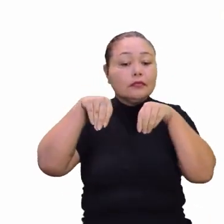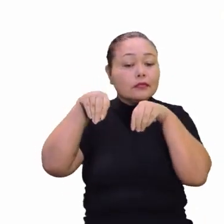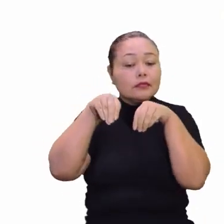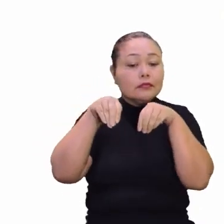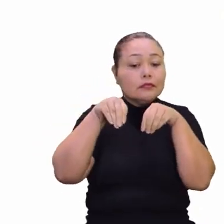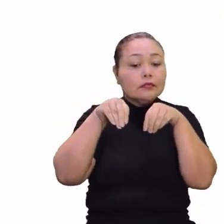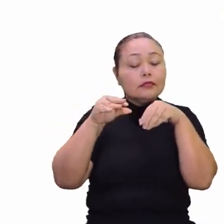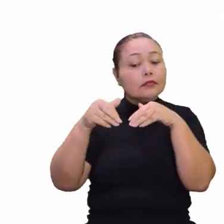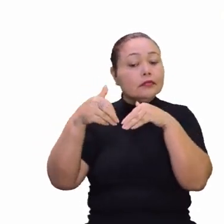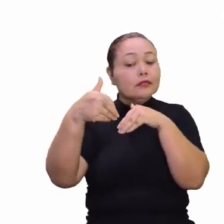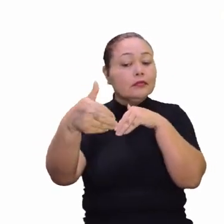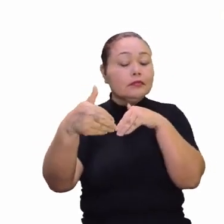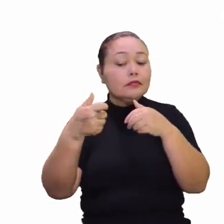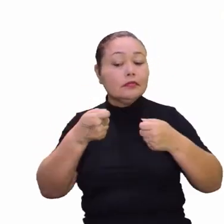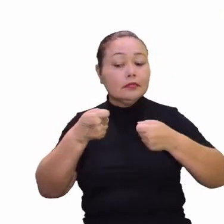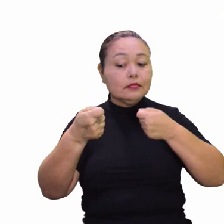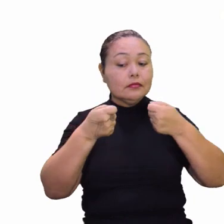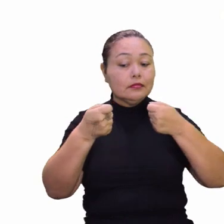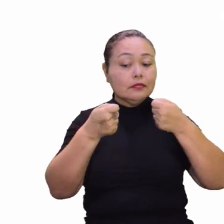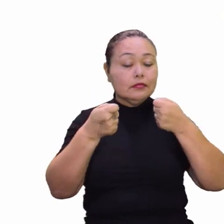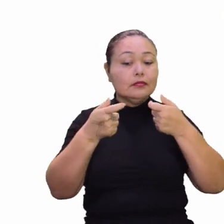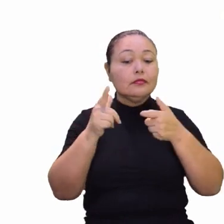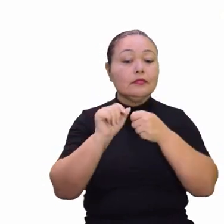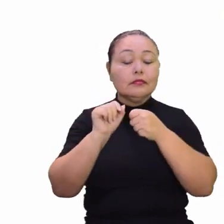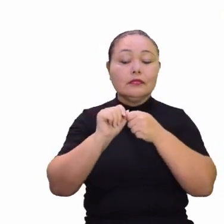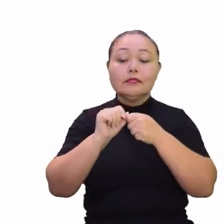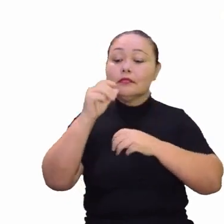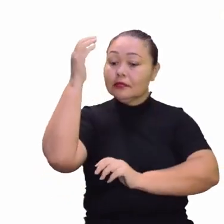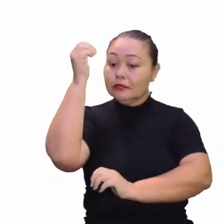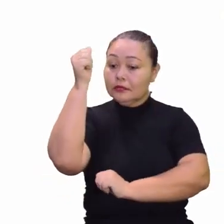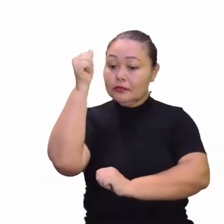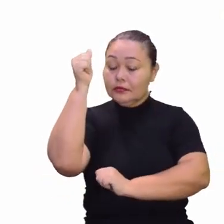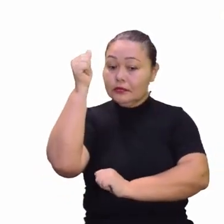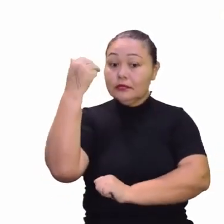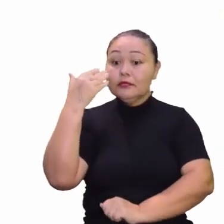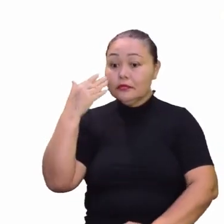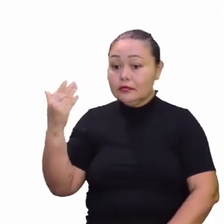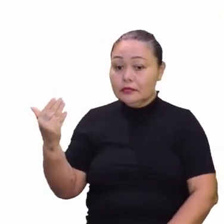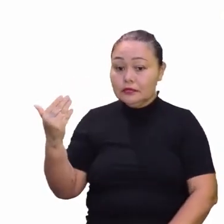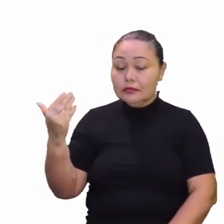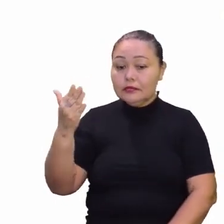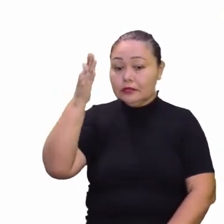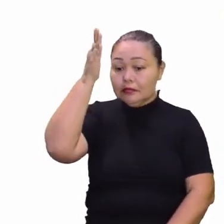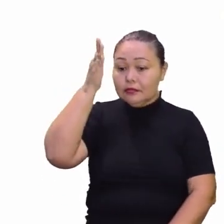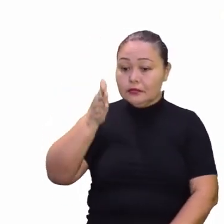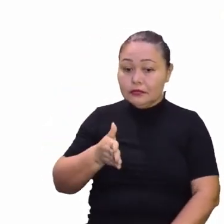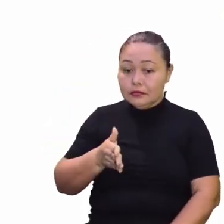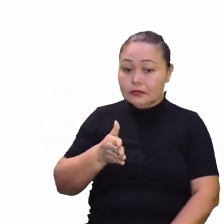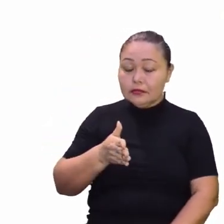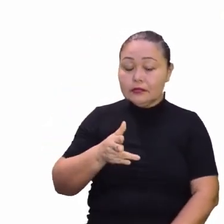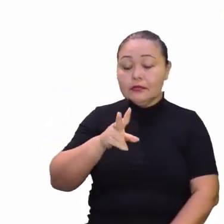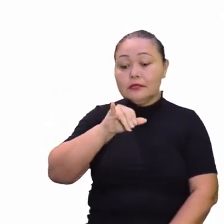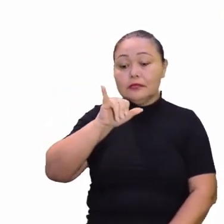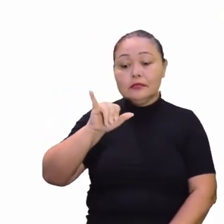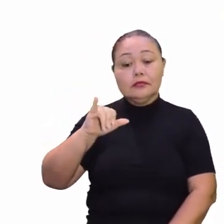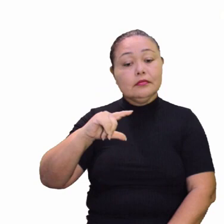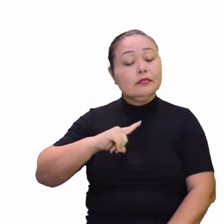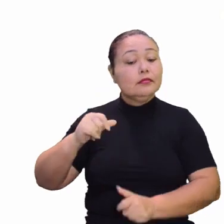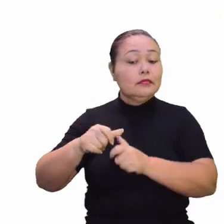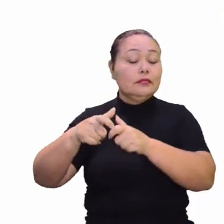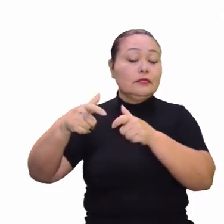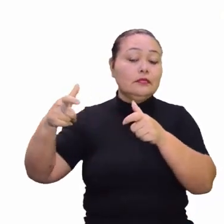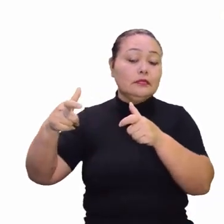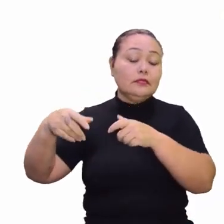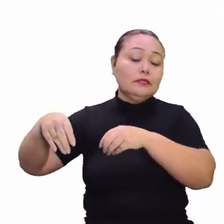ó, passaram a ser eram controlados pela Espanha. Pode ver que a partir do Tratado de Madrid vai aumentar